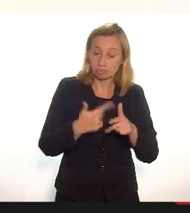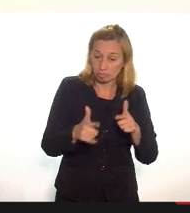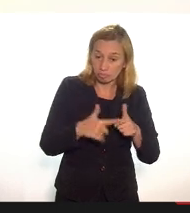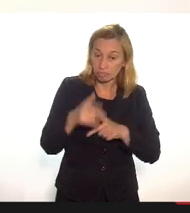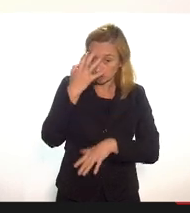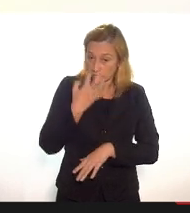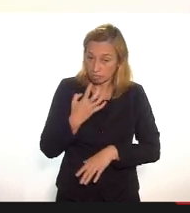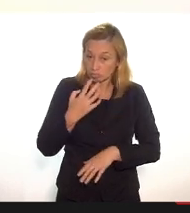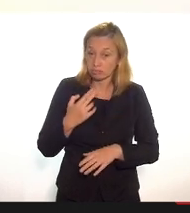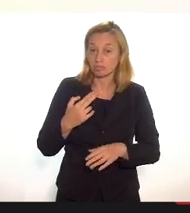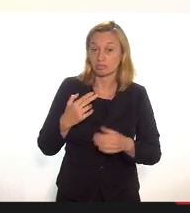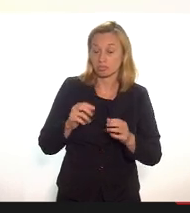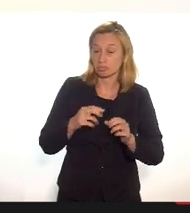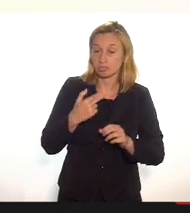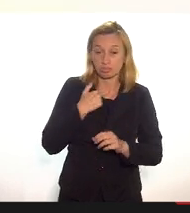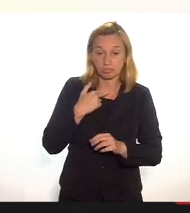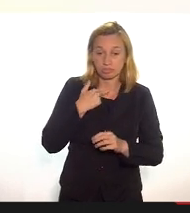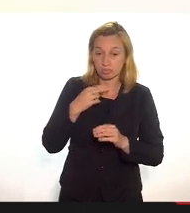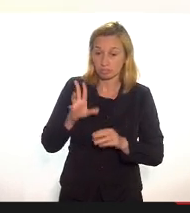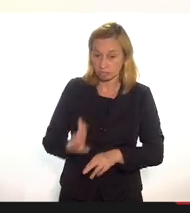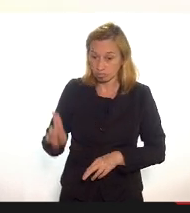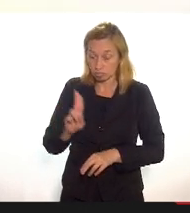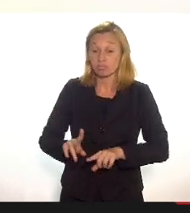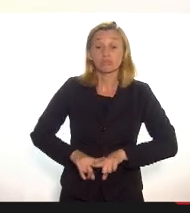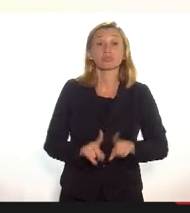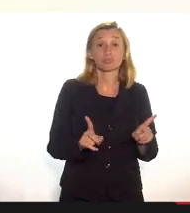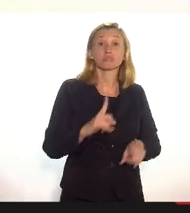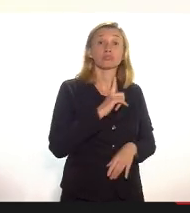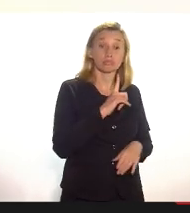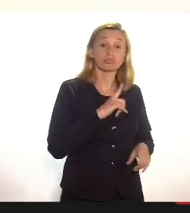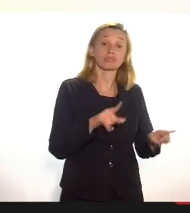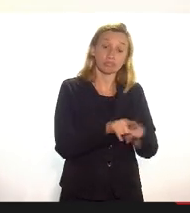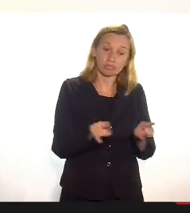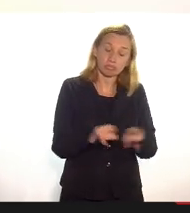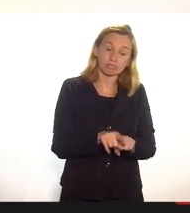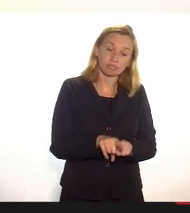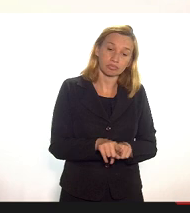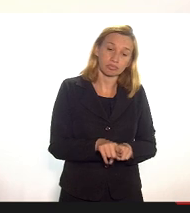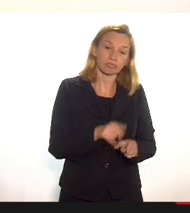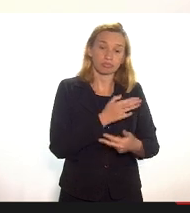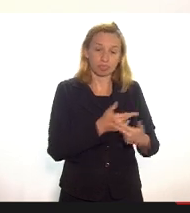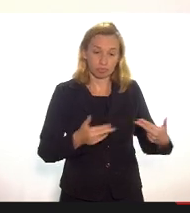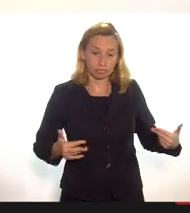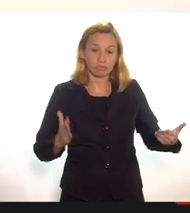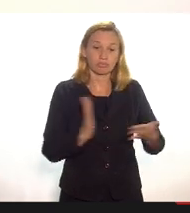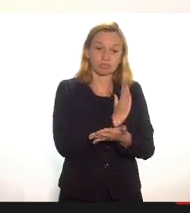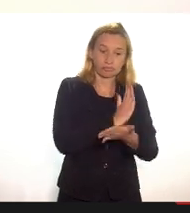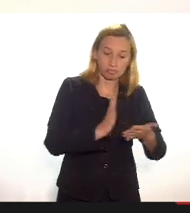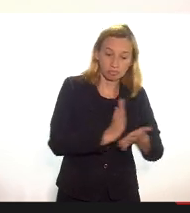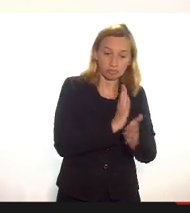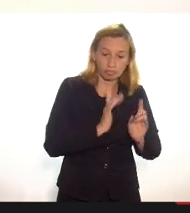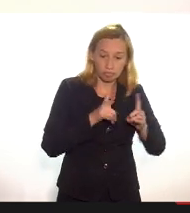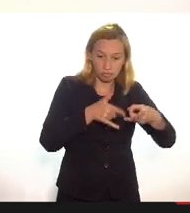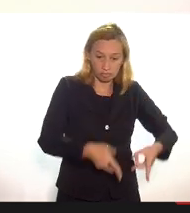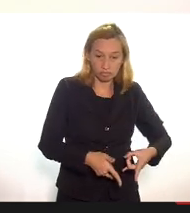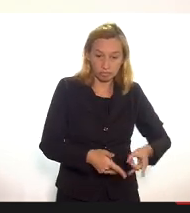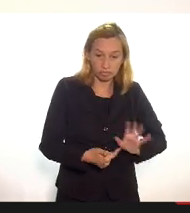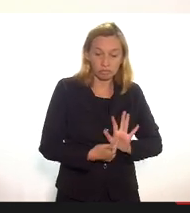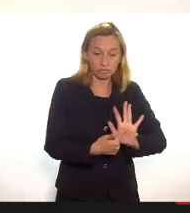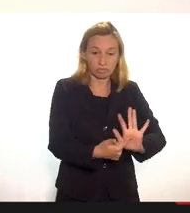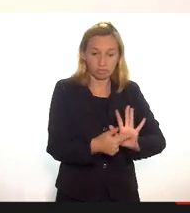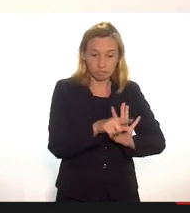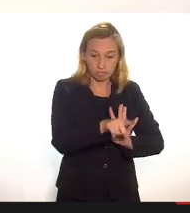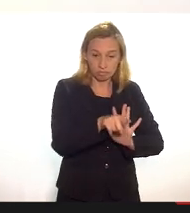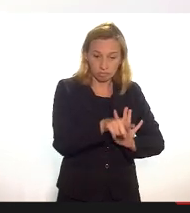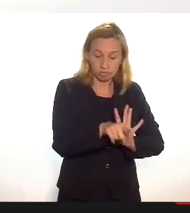que eles não possam ser oferecidos à regulação. Mas a gente também tem, muitas vezes, leitos que aparecem ali naquele censo hospitalar